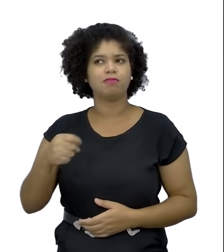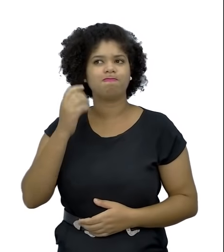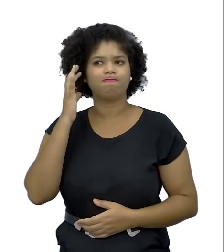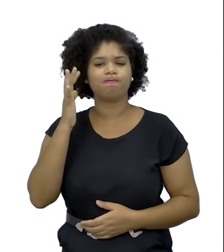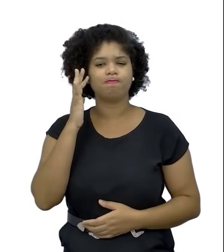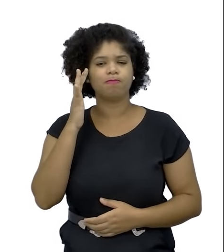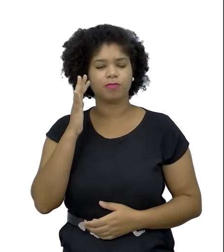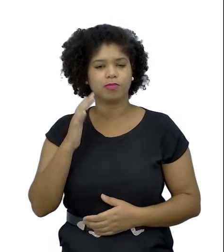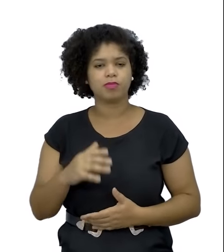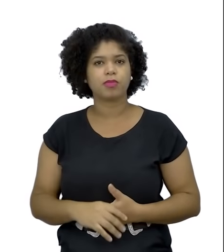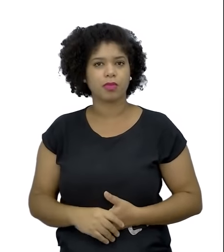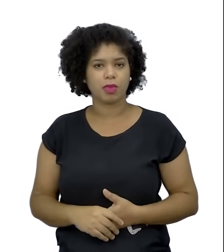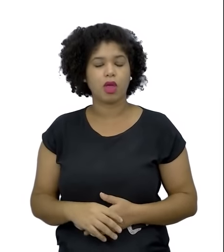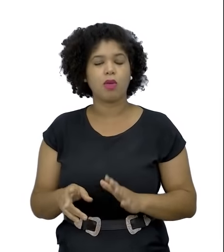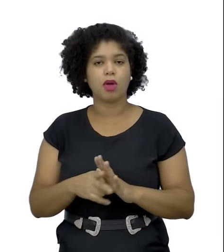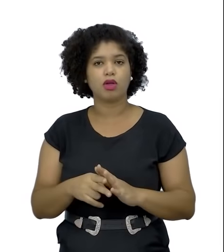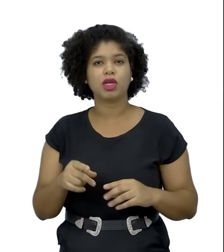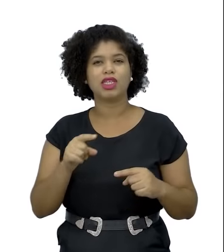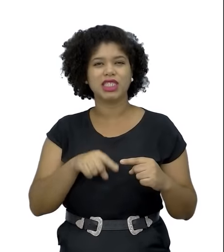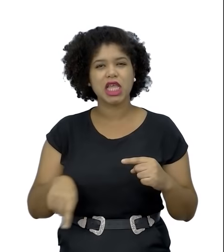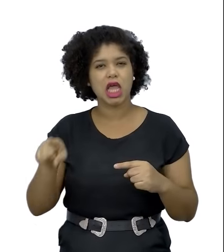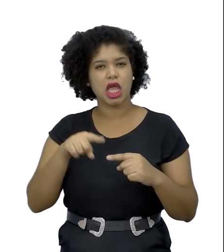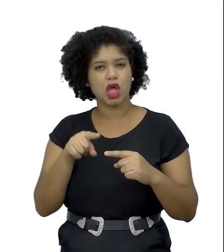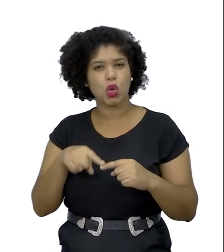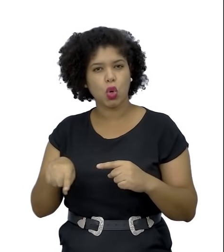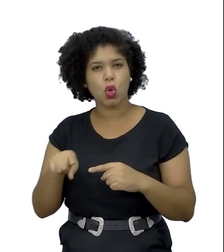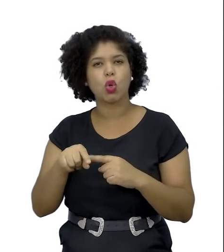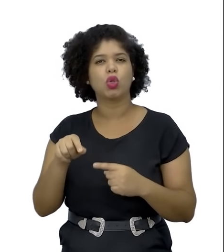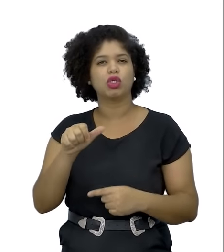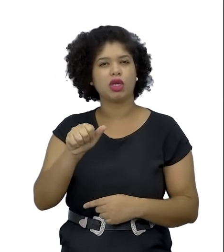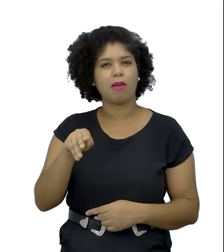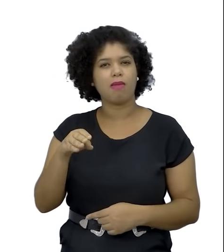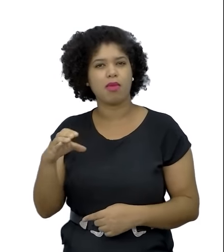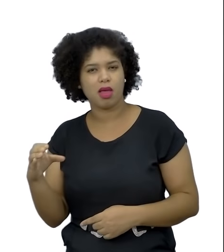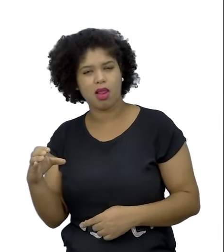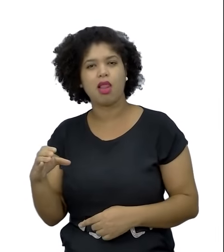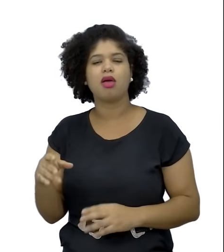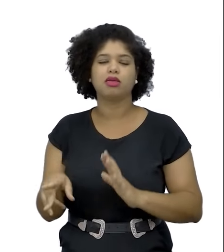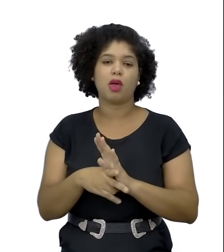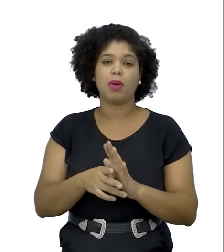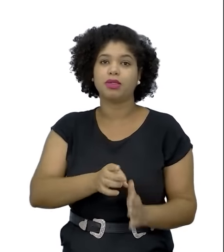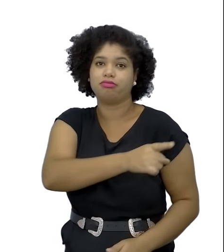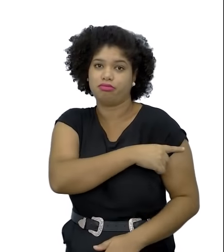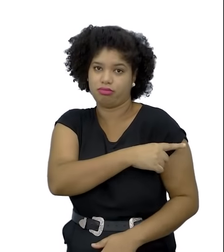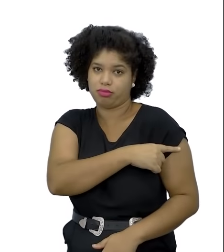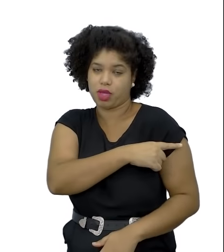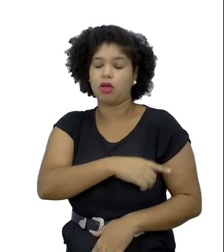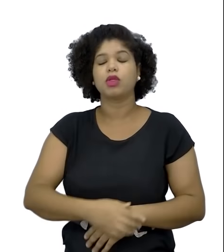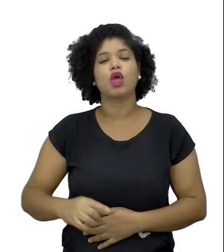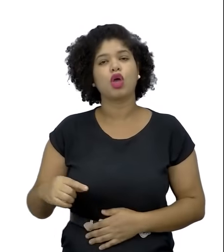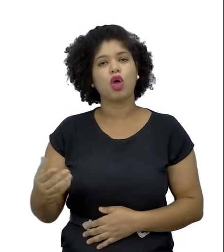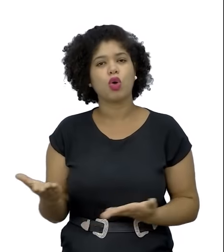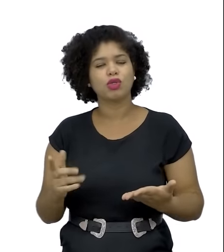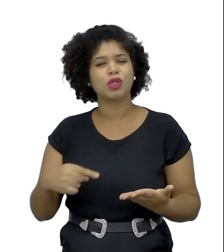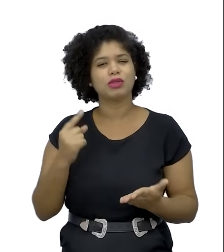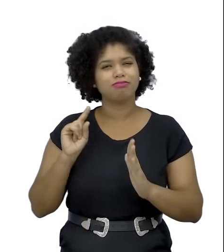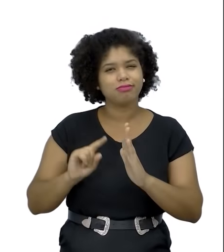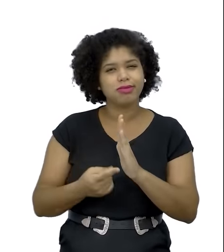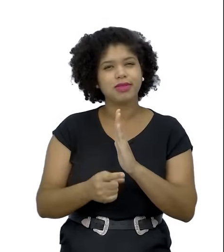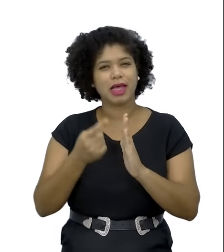né, no ciclo de alfabetização, no primeiro ano, aprofundaremos em relação